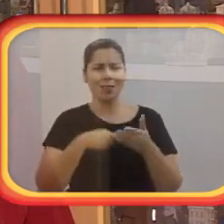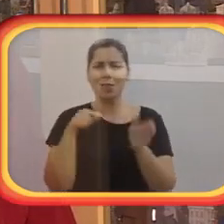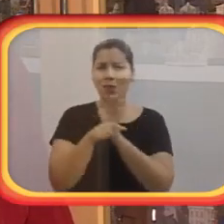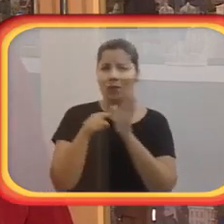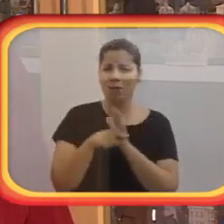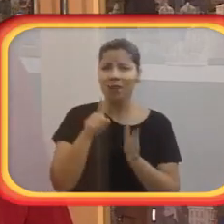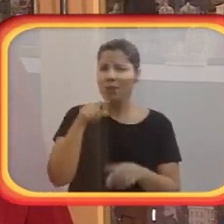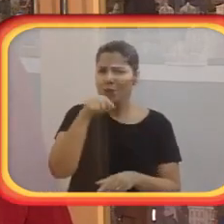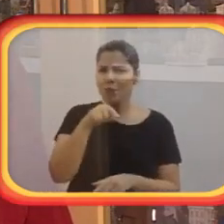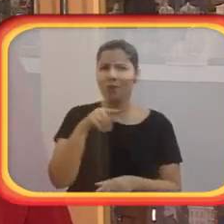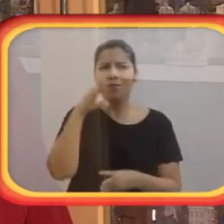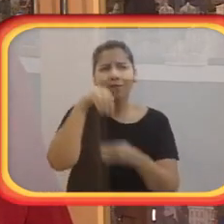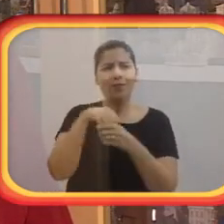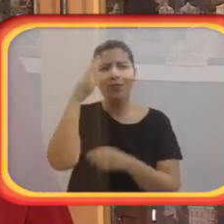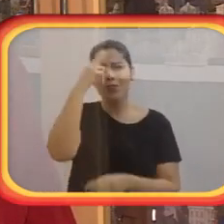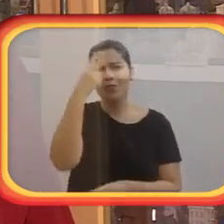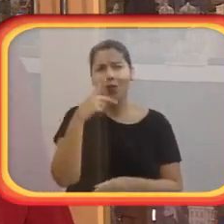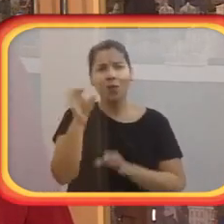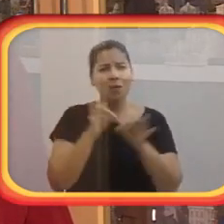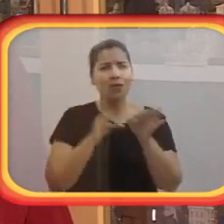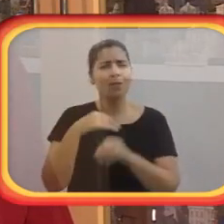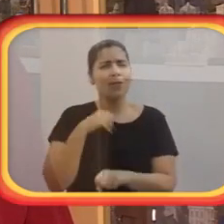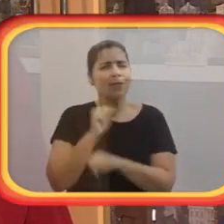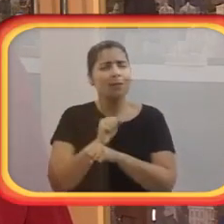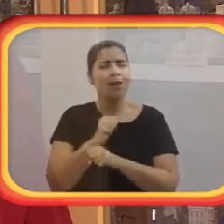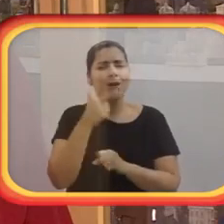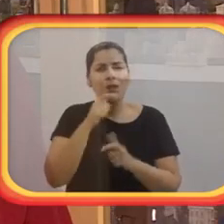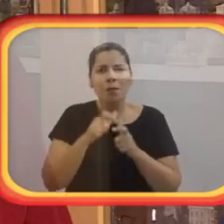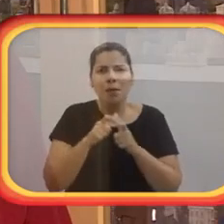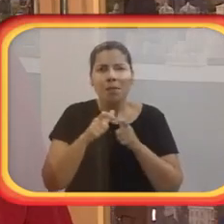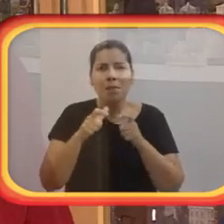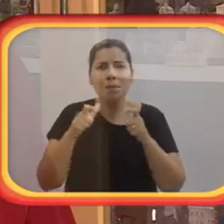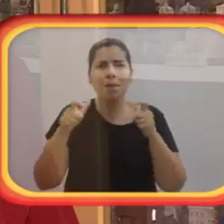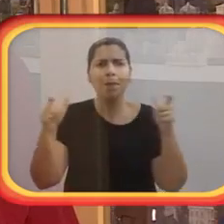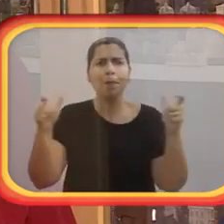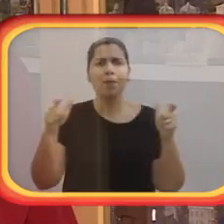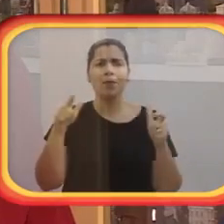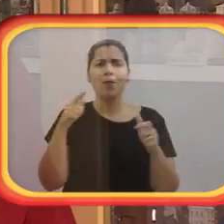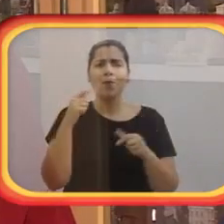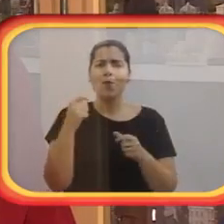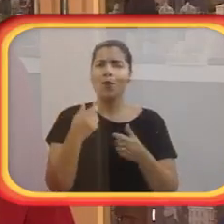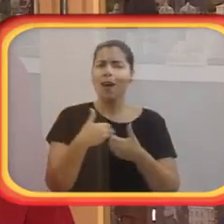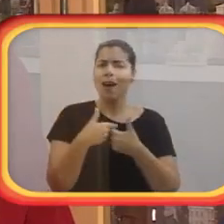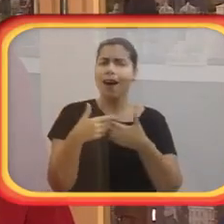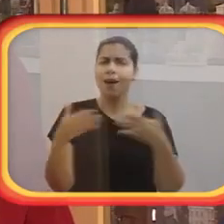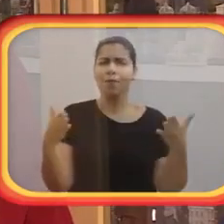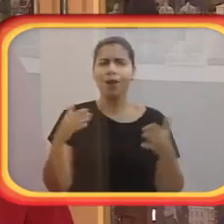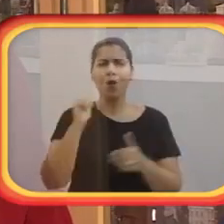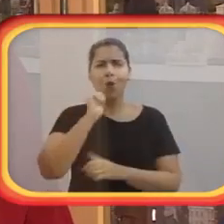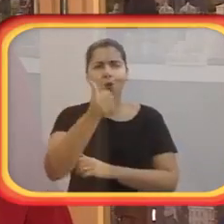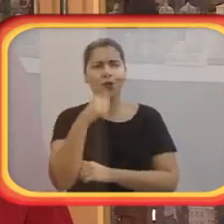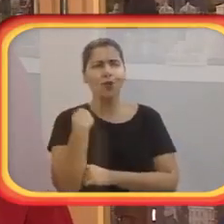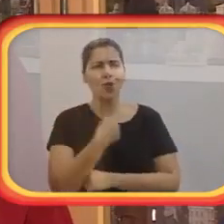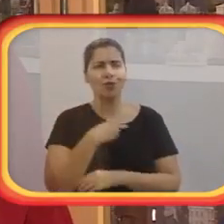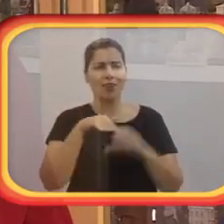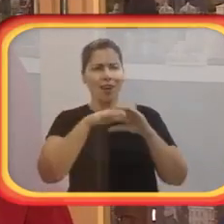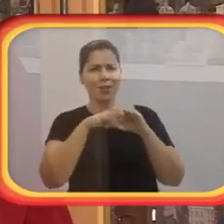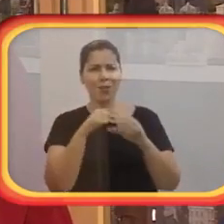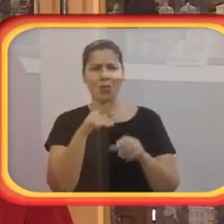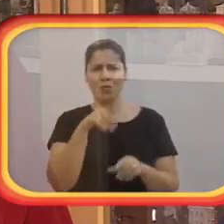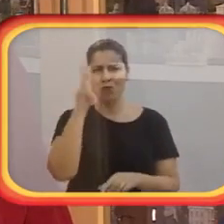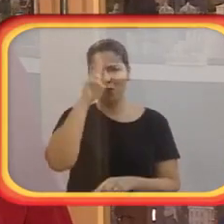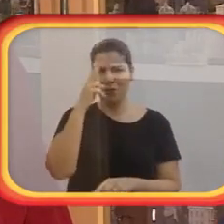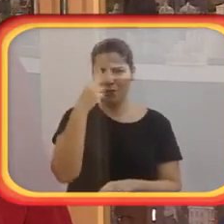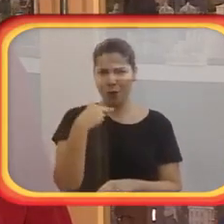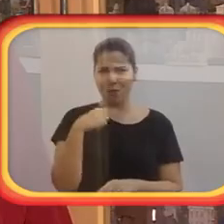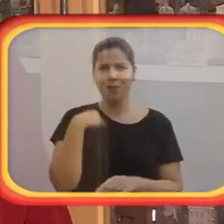vocês, são as pessoas mandando histórias, são as pessoas interagindo, perguntando. E é isso que faz o Histórias de Cego um projeto que